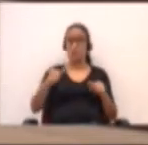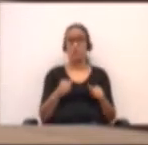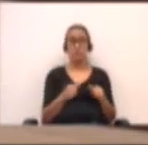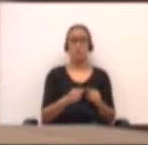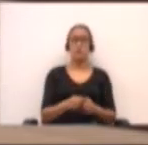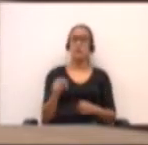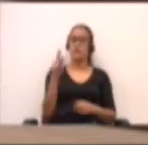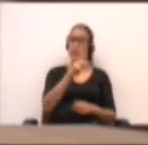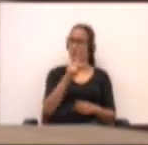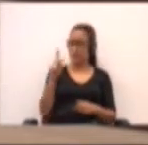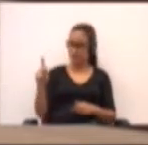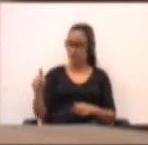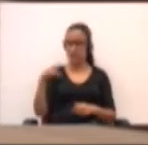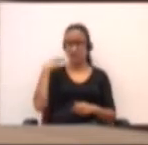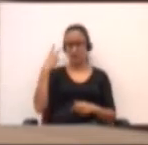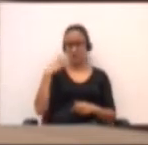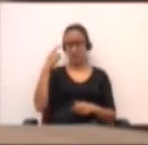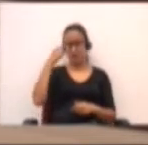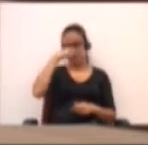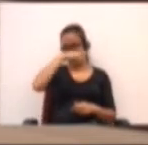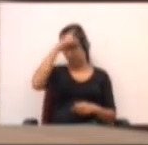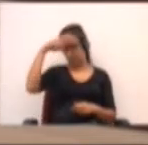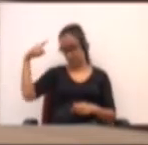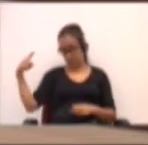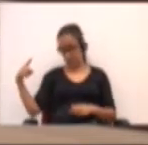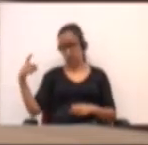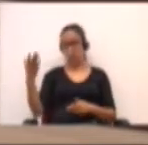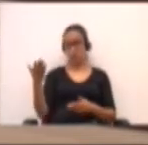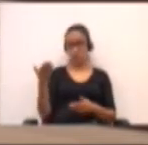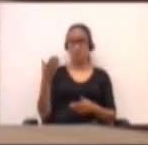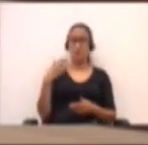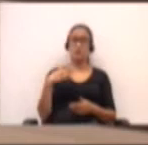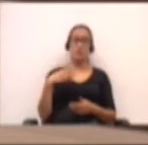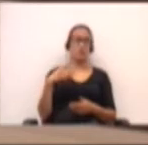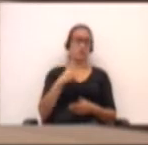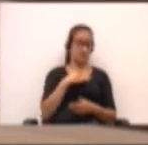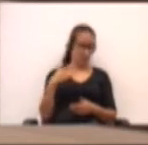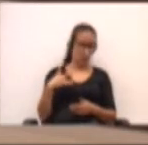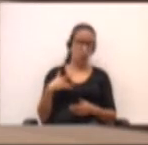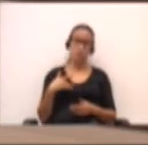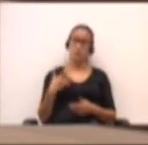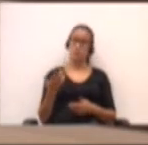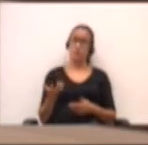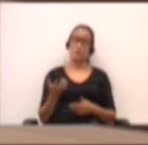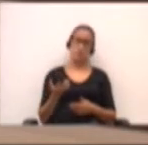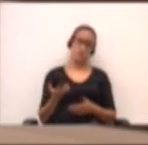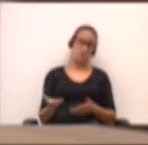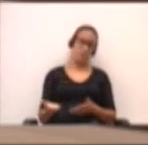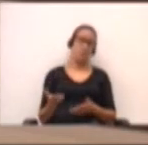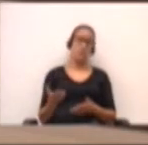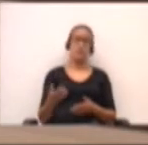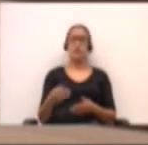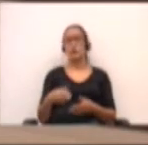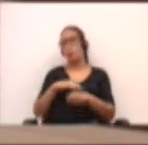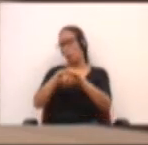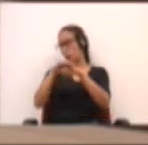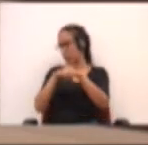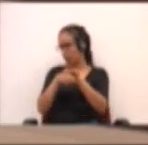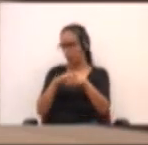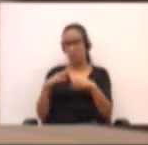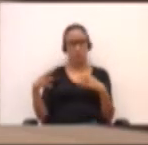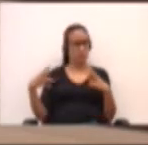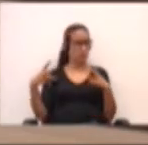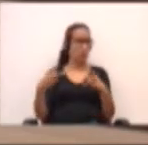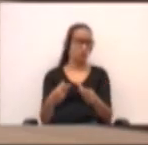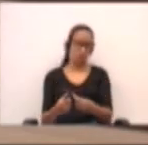presidente da Comissão de Saúde que realize, caso haja consenso entre os membros